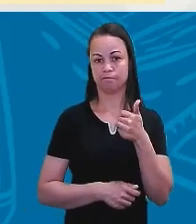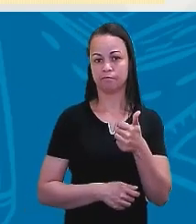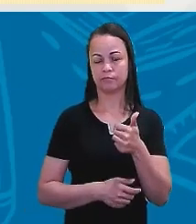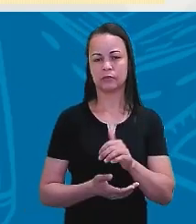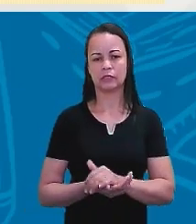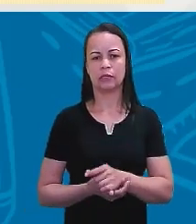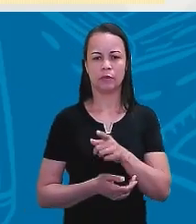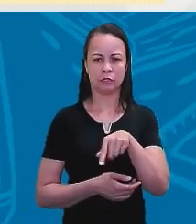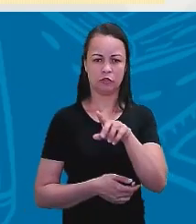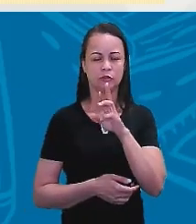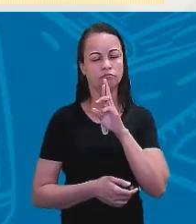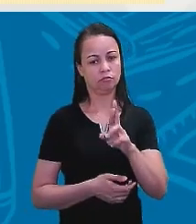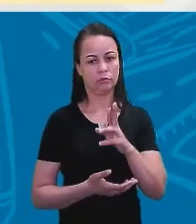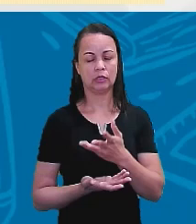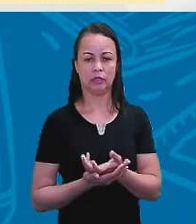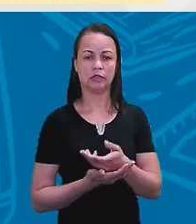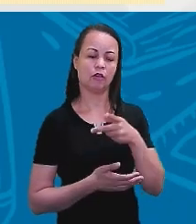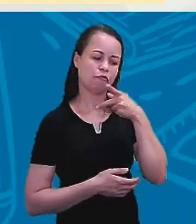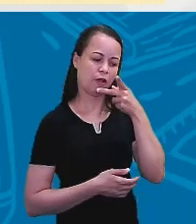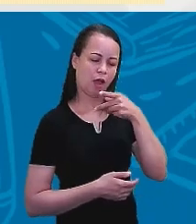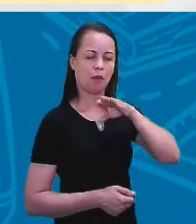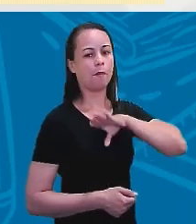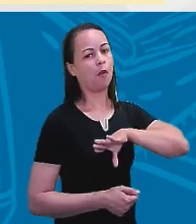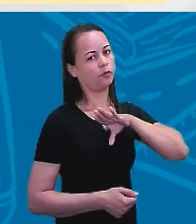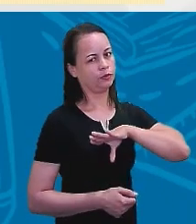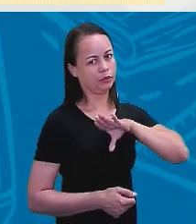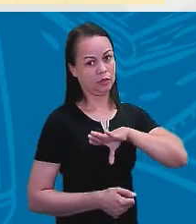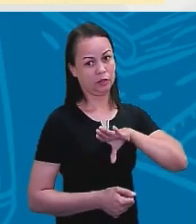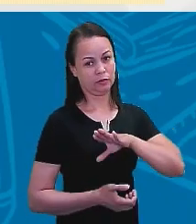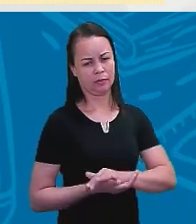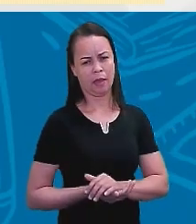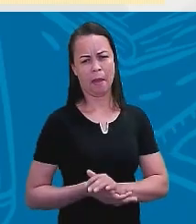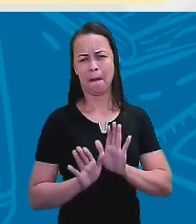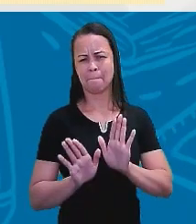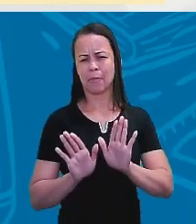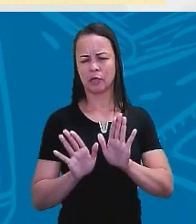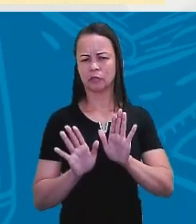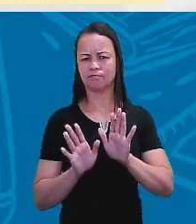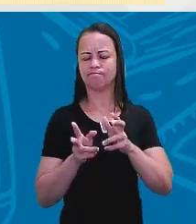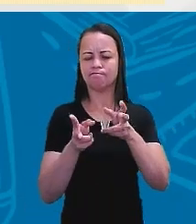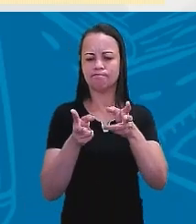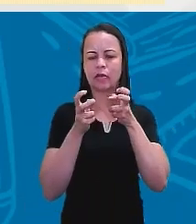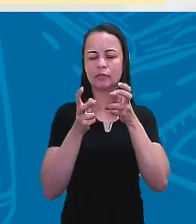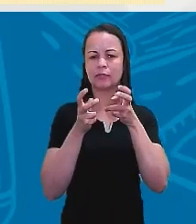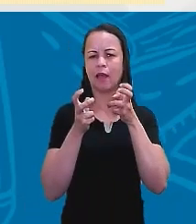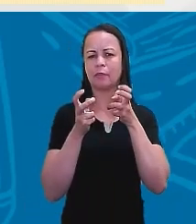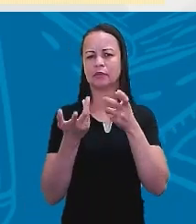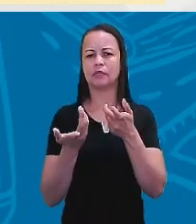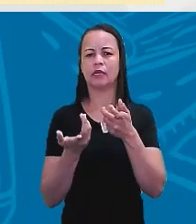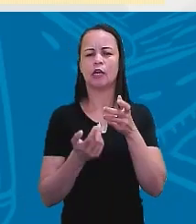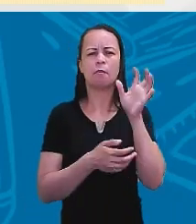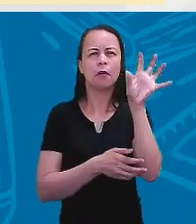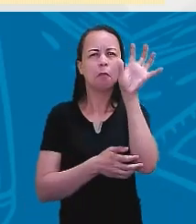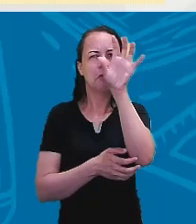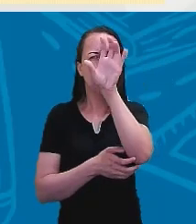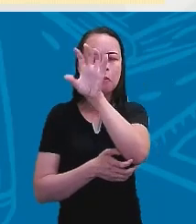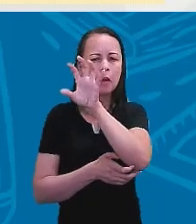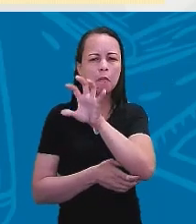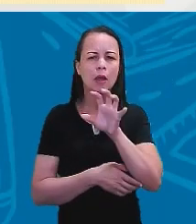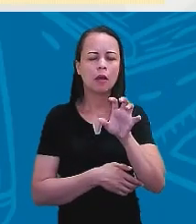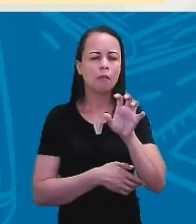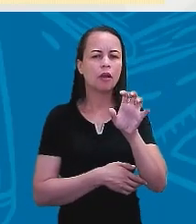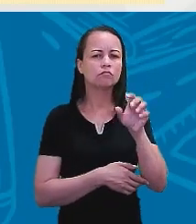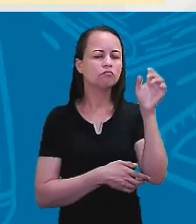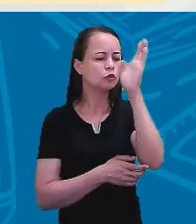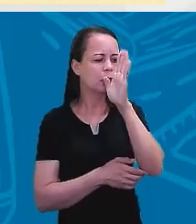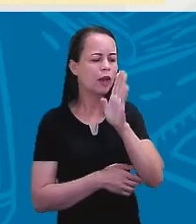Para quem respondeu, justamente, a gente fala o português. Mas percebe que cada região do Brasil,